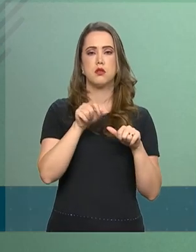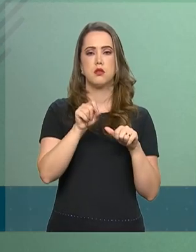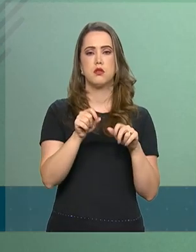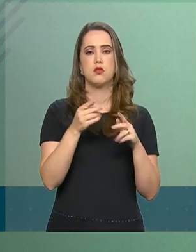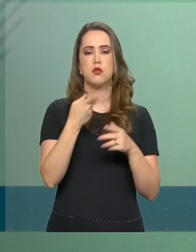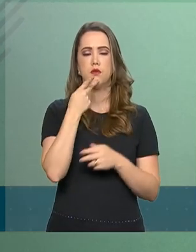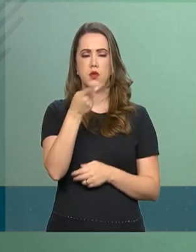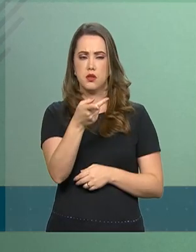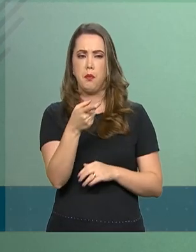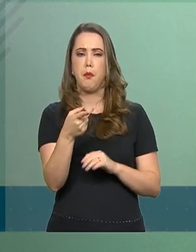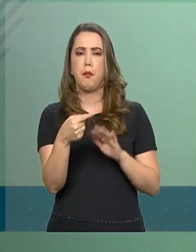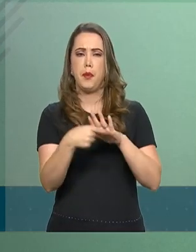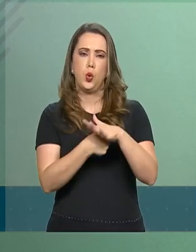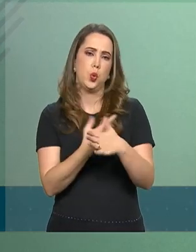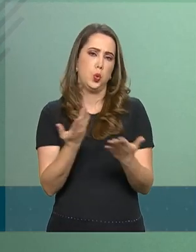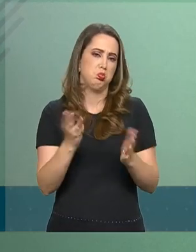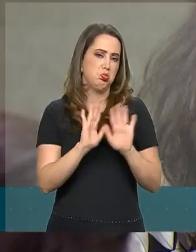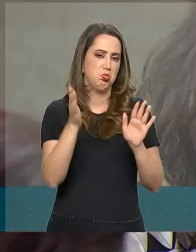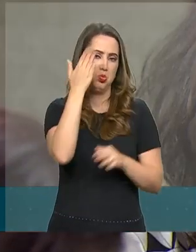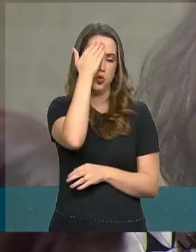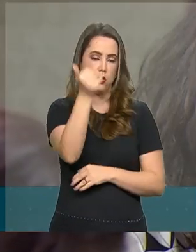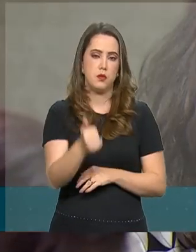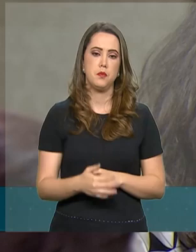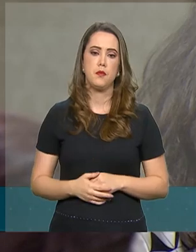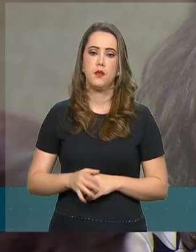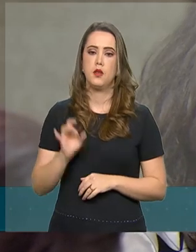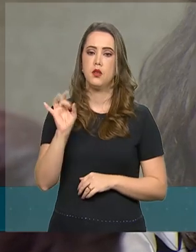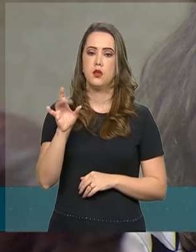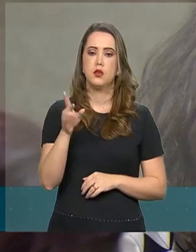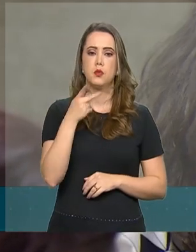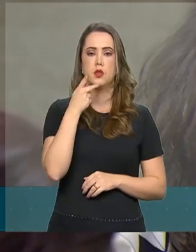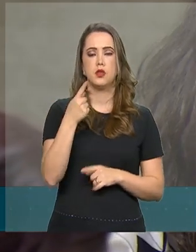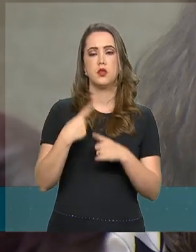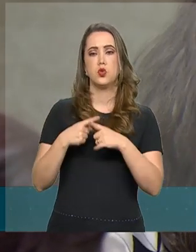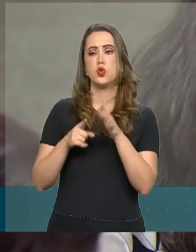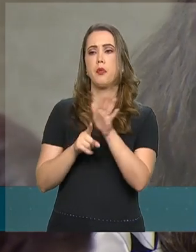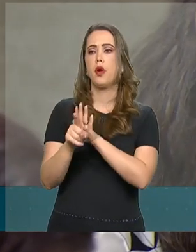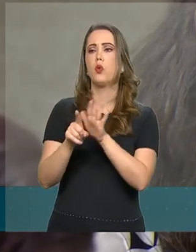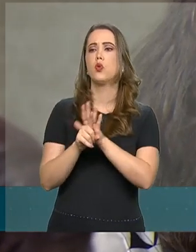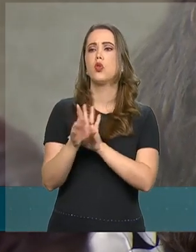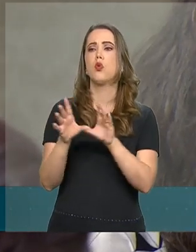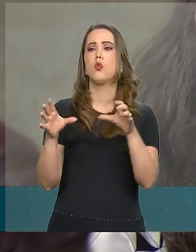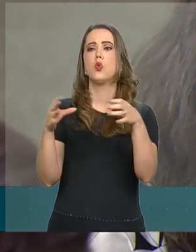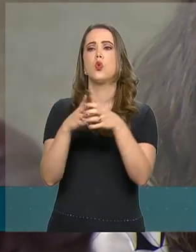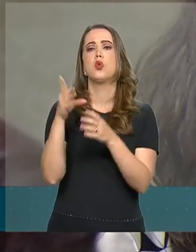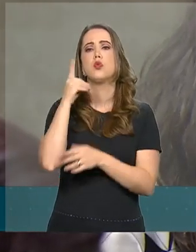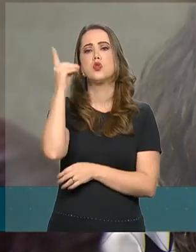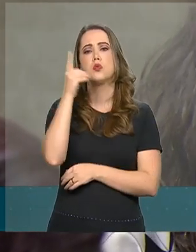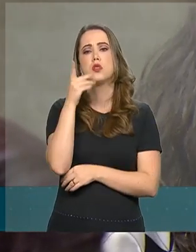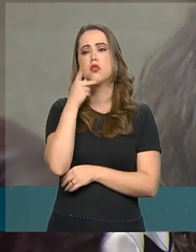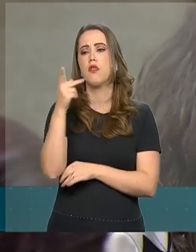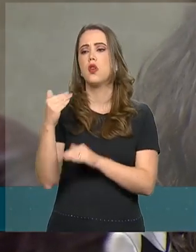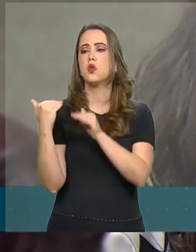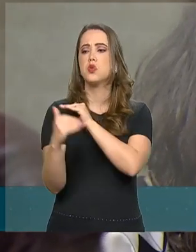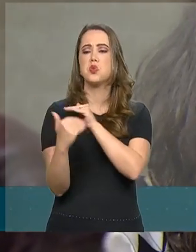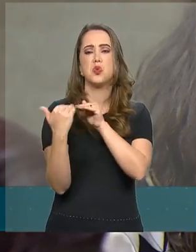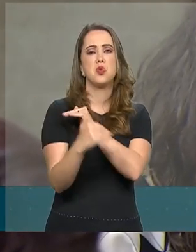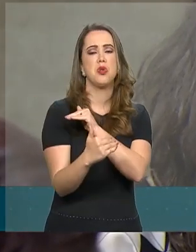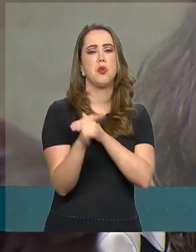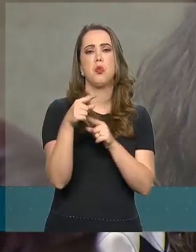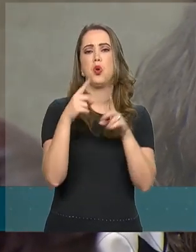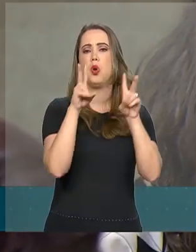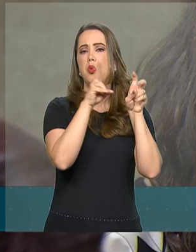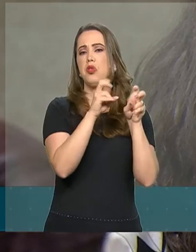tocada por você só pra que a gente falou com os deputados eles disseram que recusaram be porque a pauta não interessa